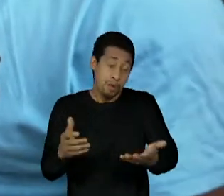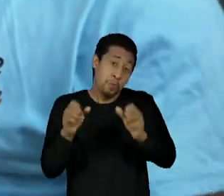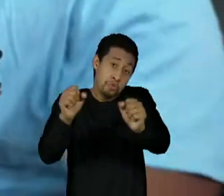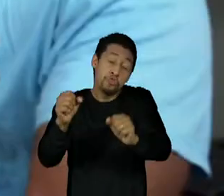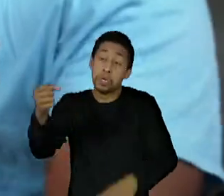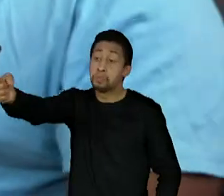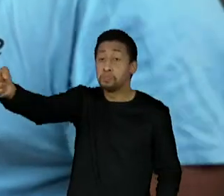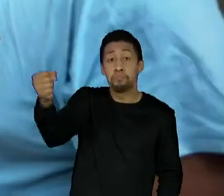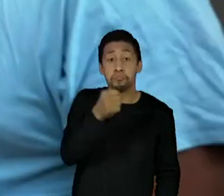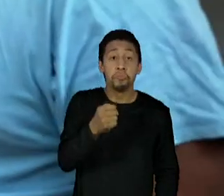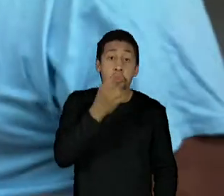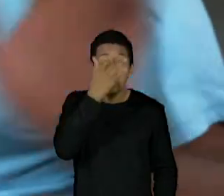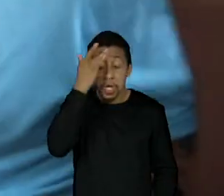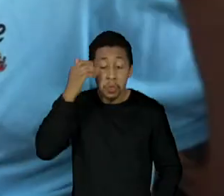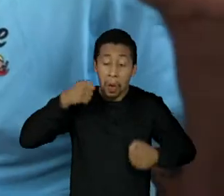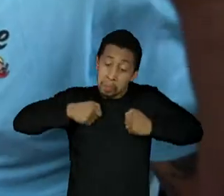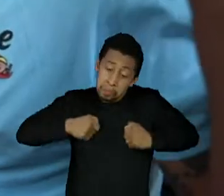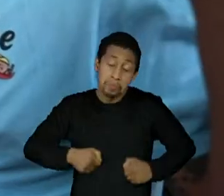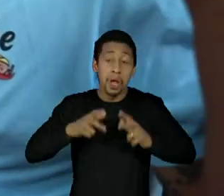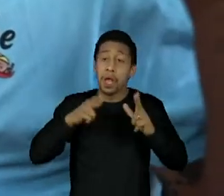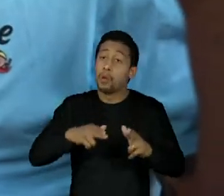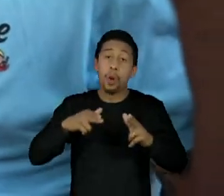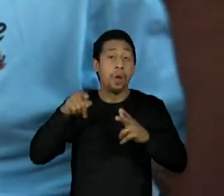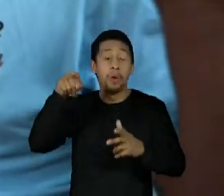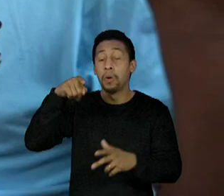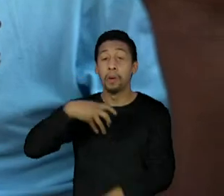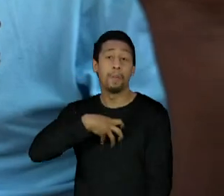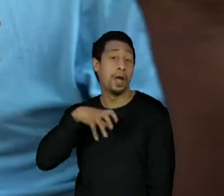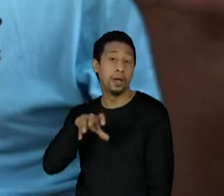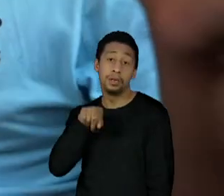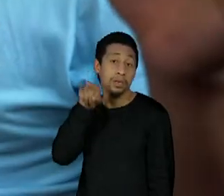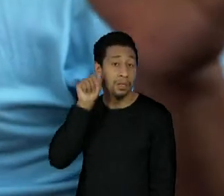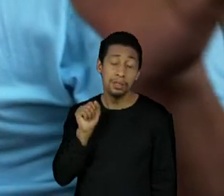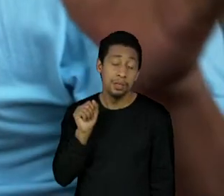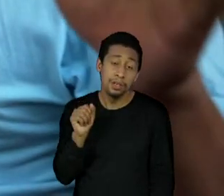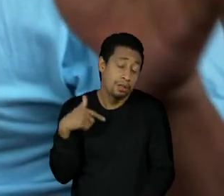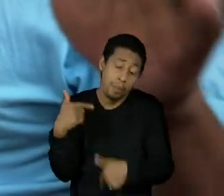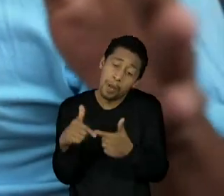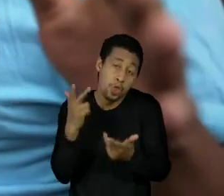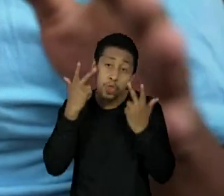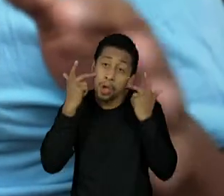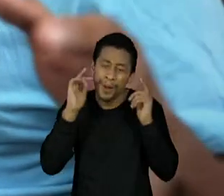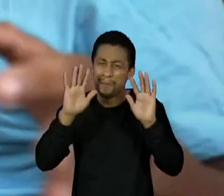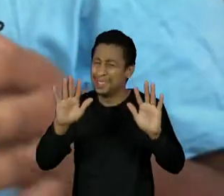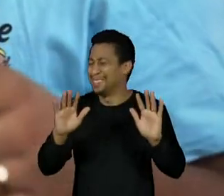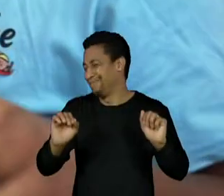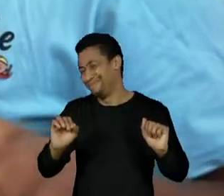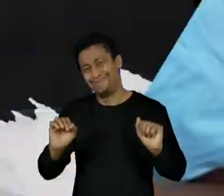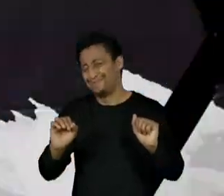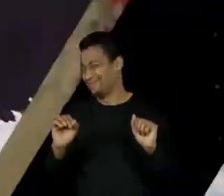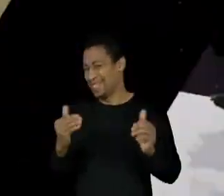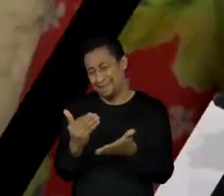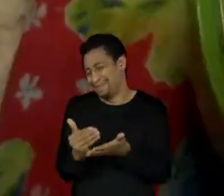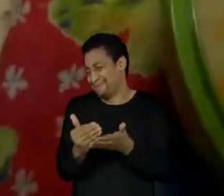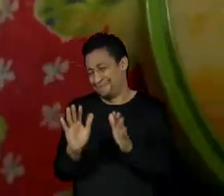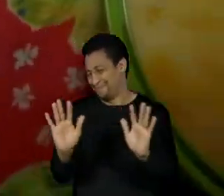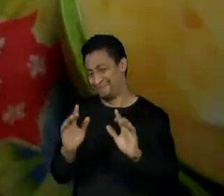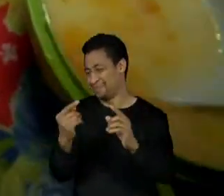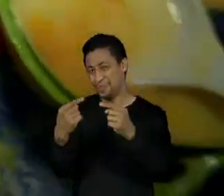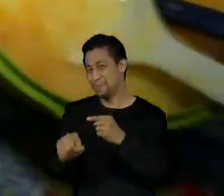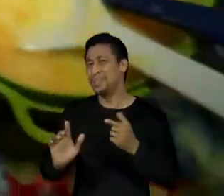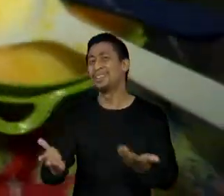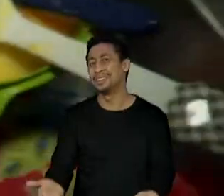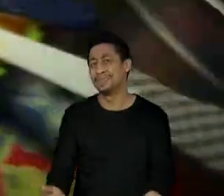de baiana aqui e eu continuar trabalhando. Entendeu? Mas eu acho que seria uma besteira.